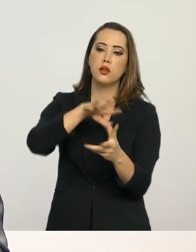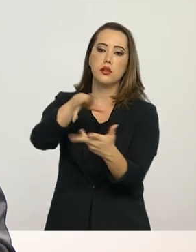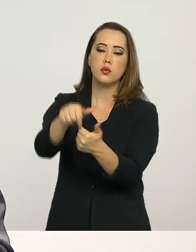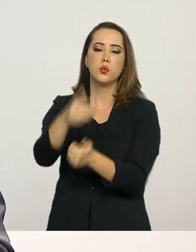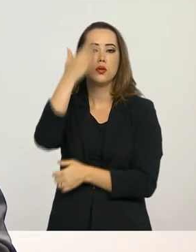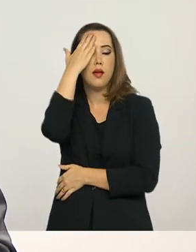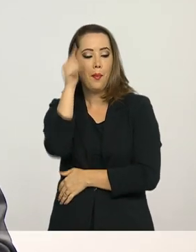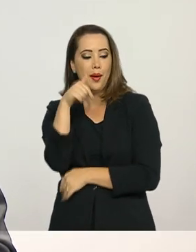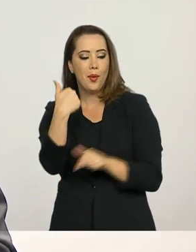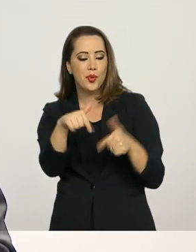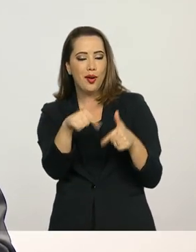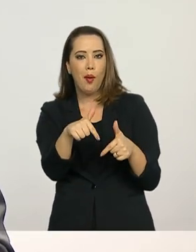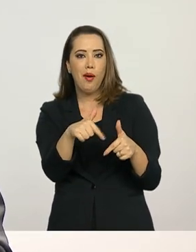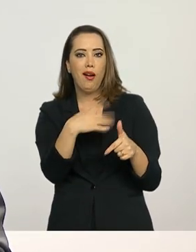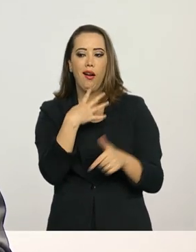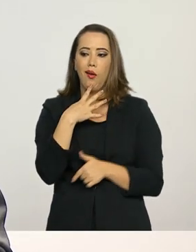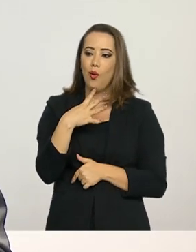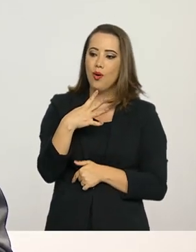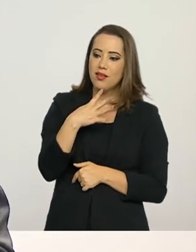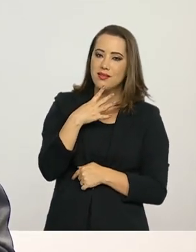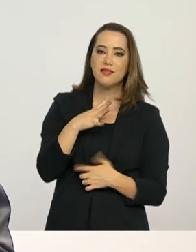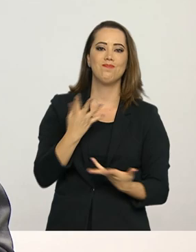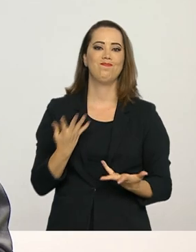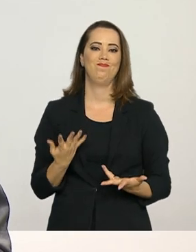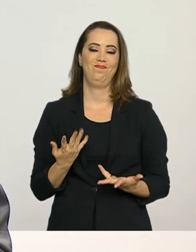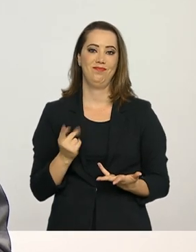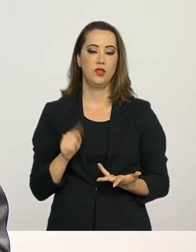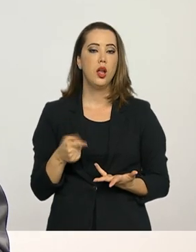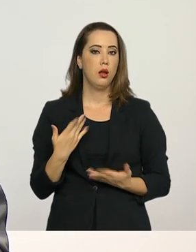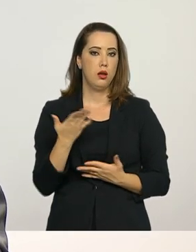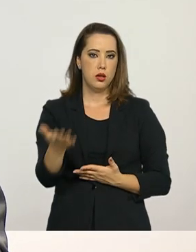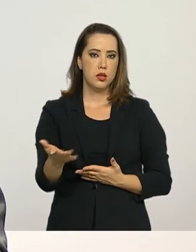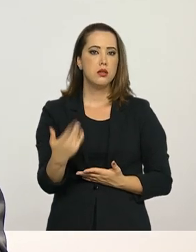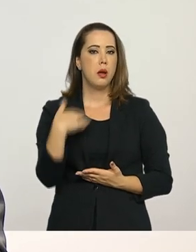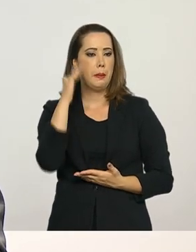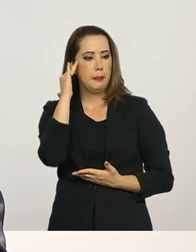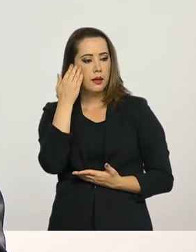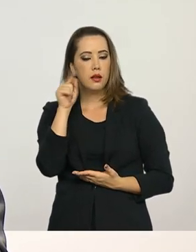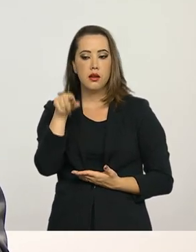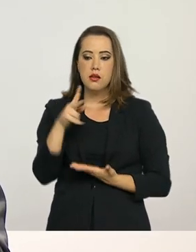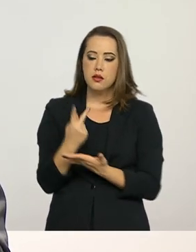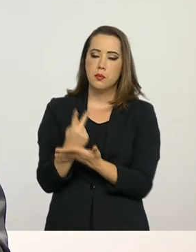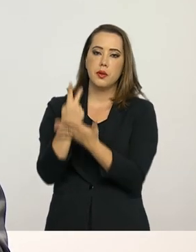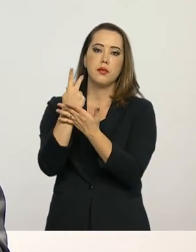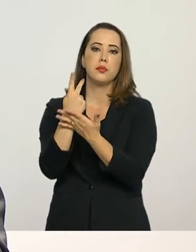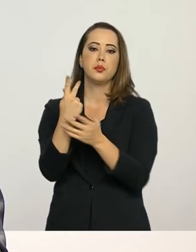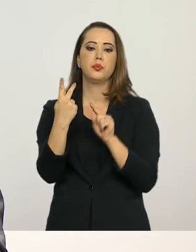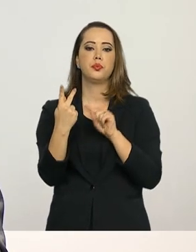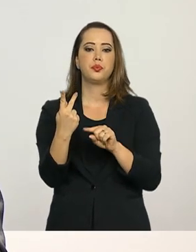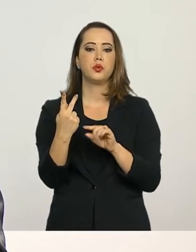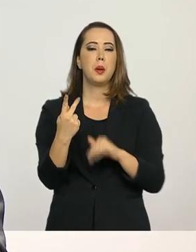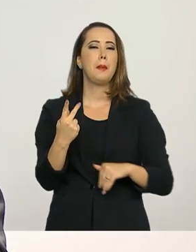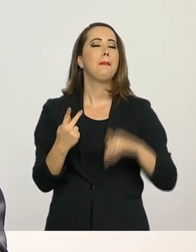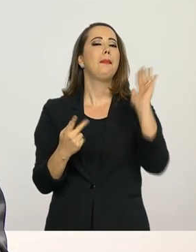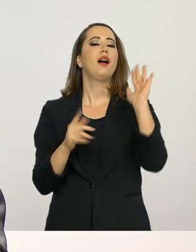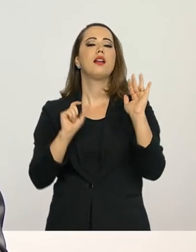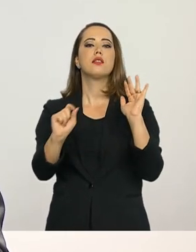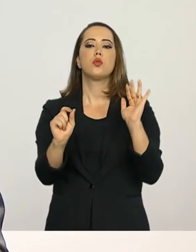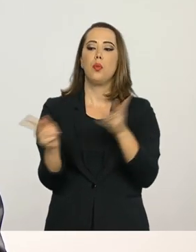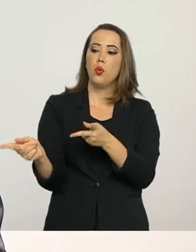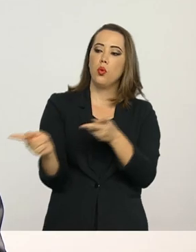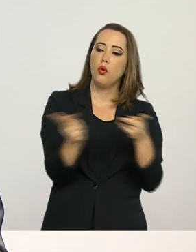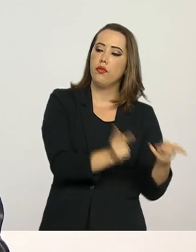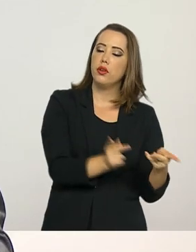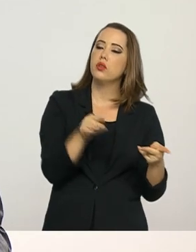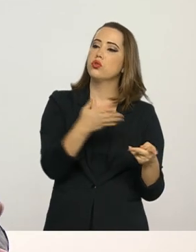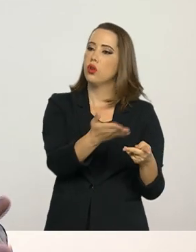seu trabalho está sendo visto. Entendam esse prêmio, essa premiação, muito mais como um convite